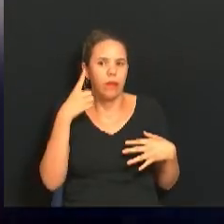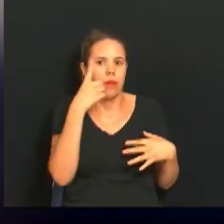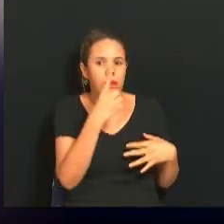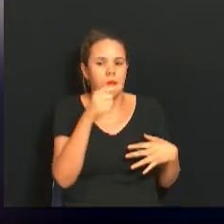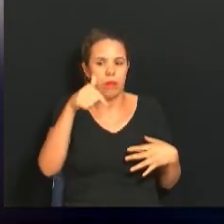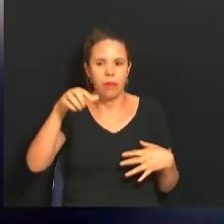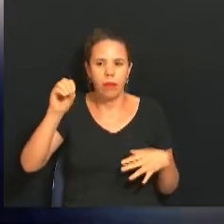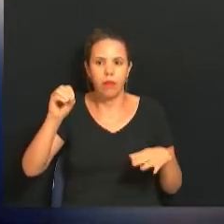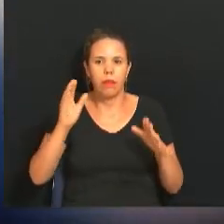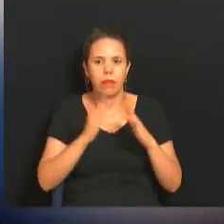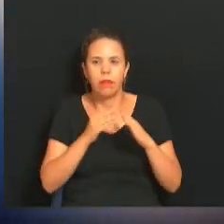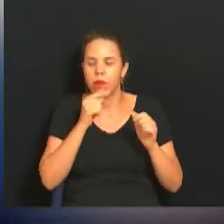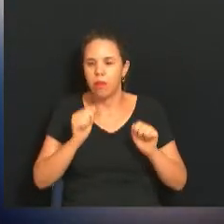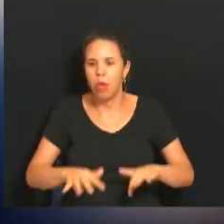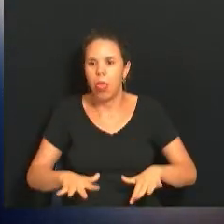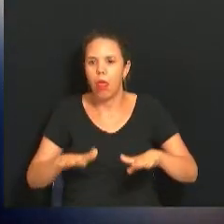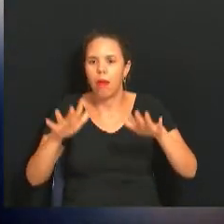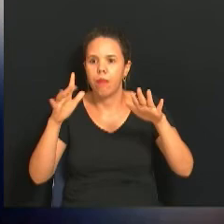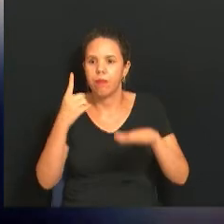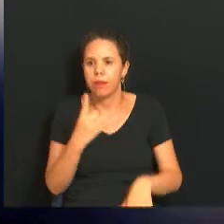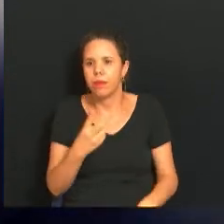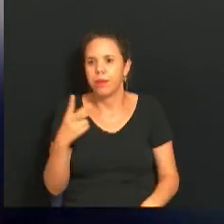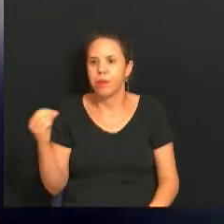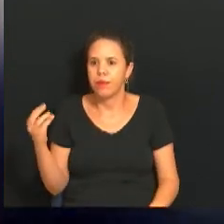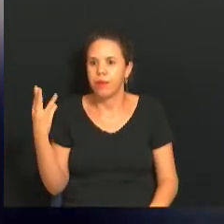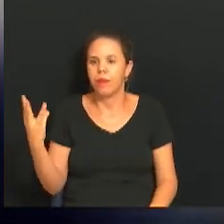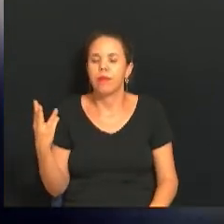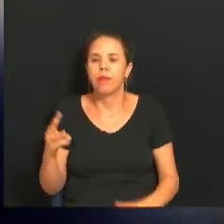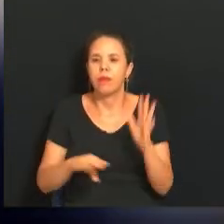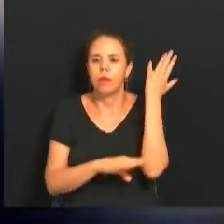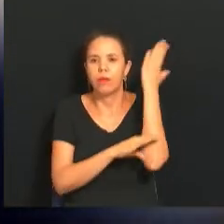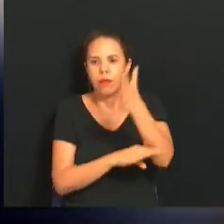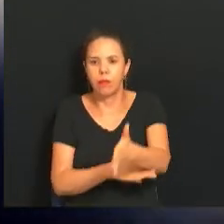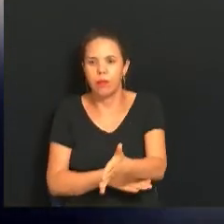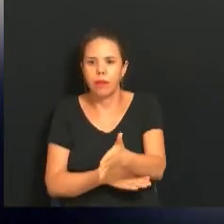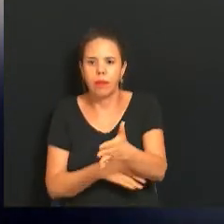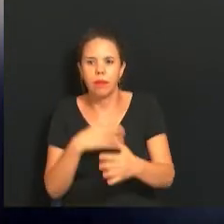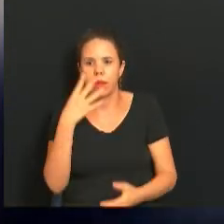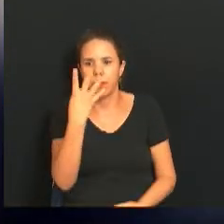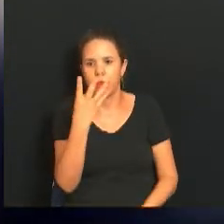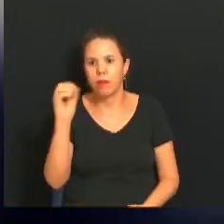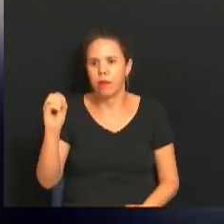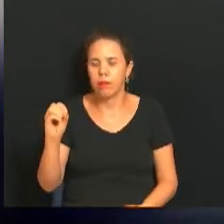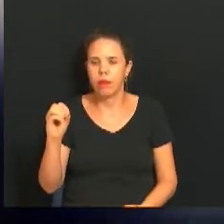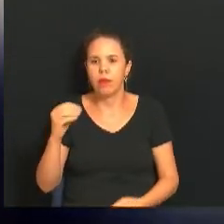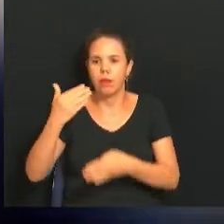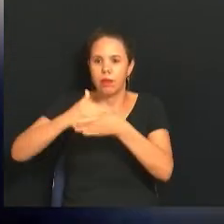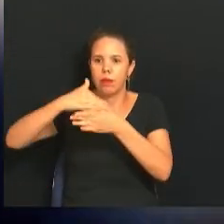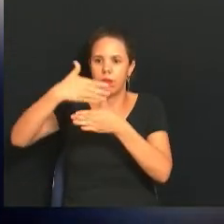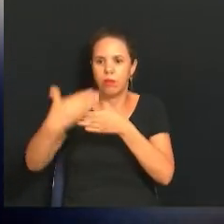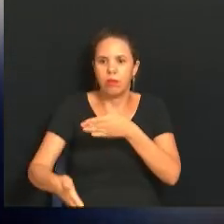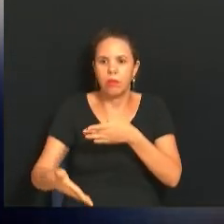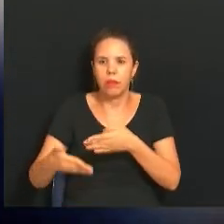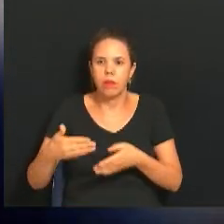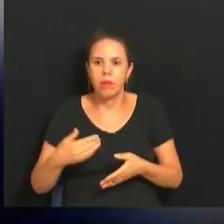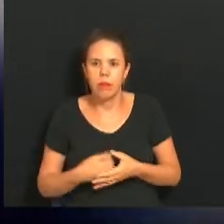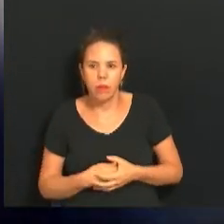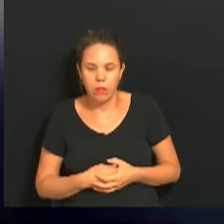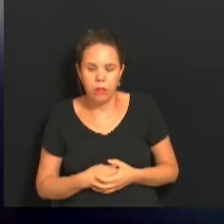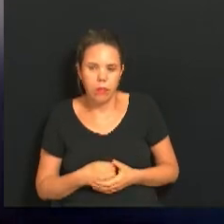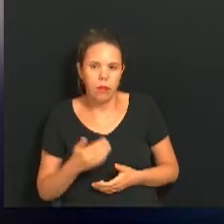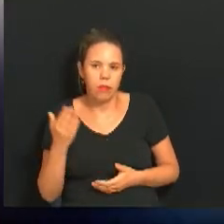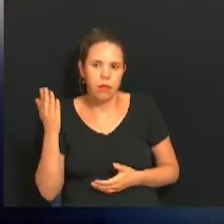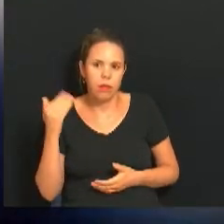casas alagadas, 123 quedas de árvore, 40 quedas de muro, né? E a gente sabe que isso